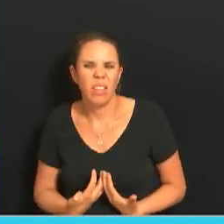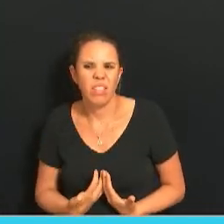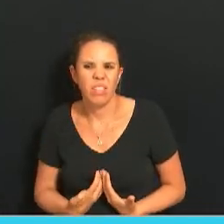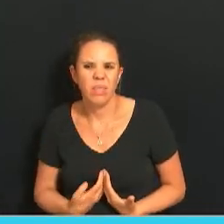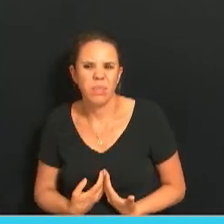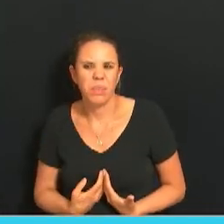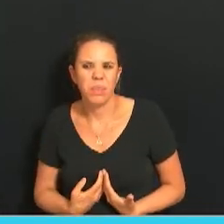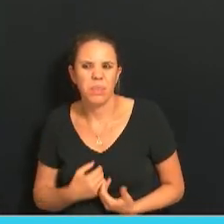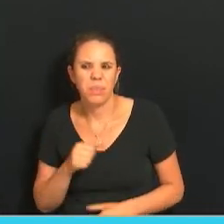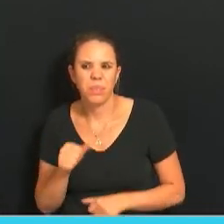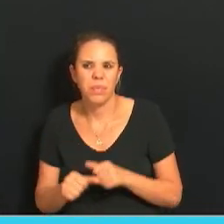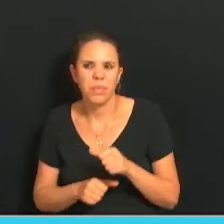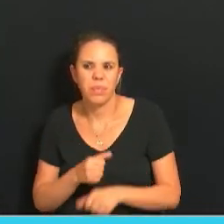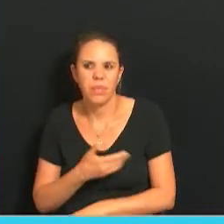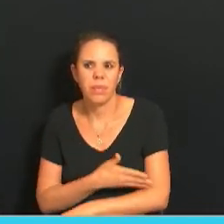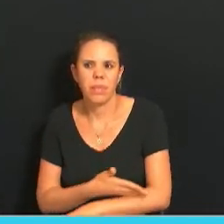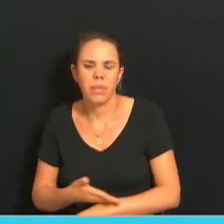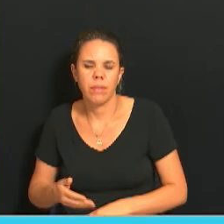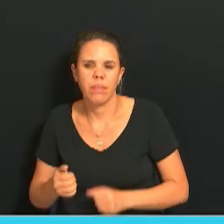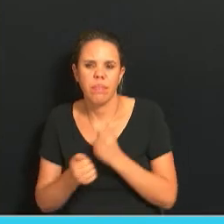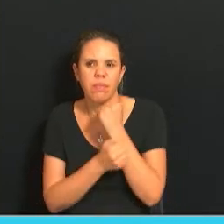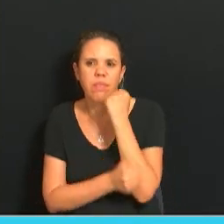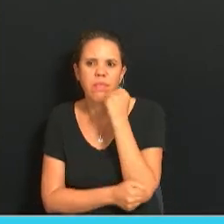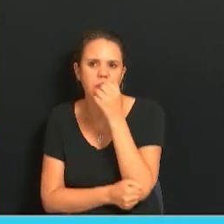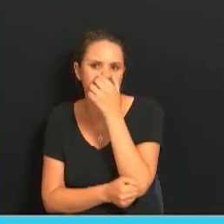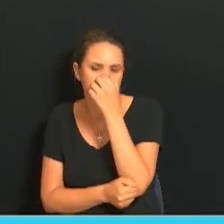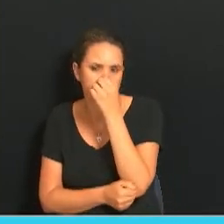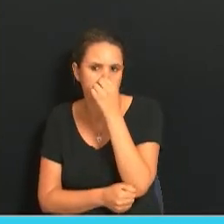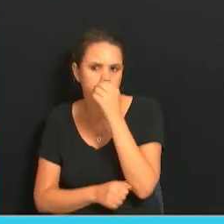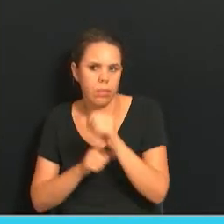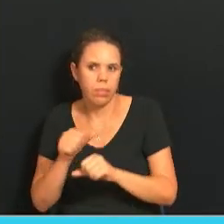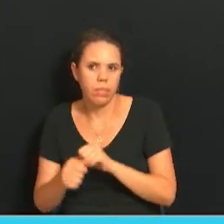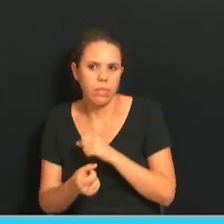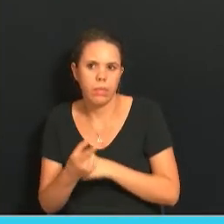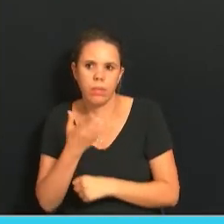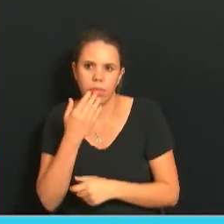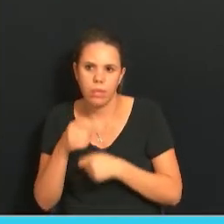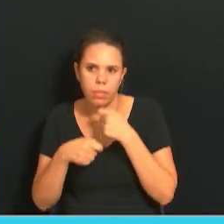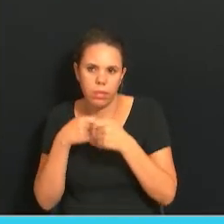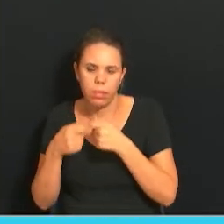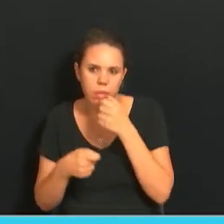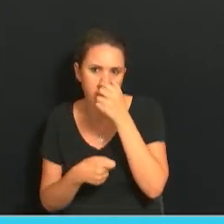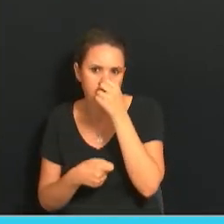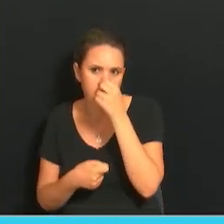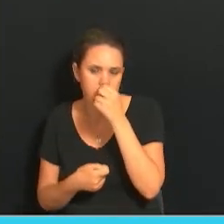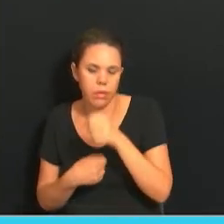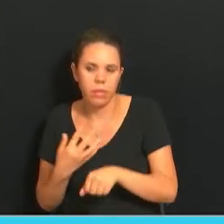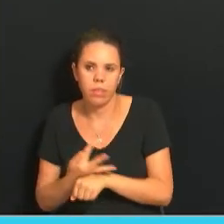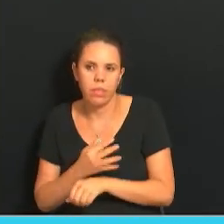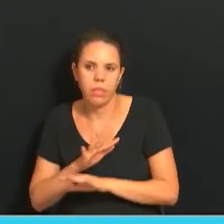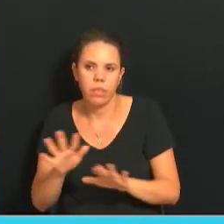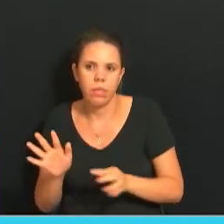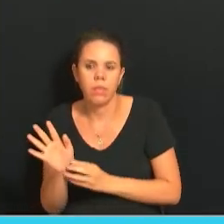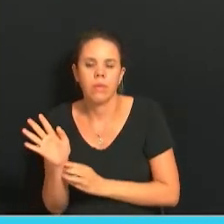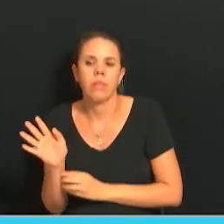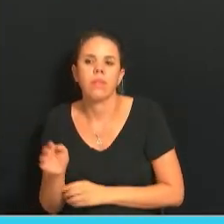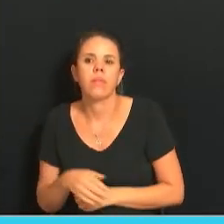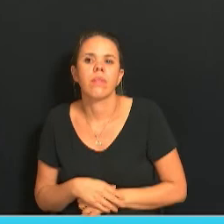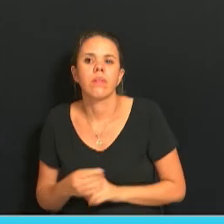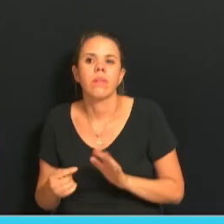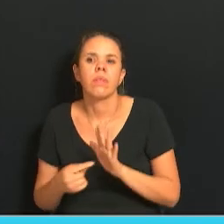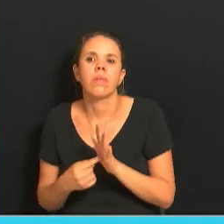uma mudança nos seus hábitos intestinais, uma mudança na alimentação, você não está tolerando determinadas coisas, ou apresentando